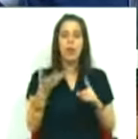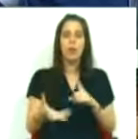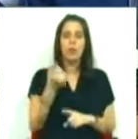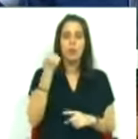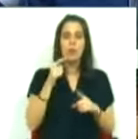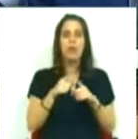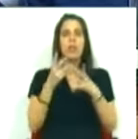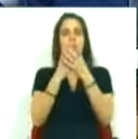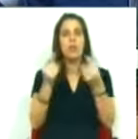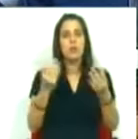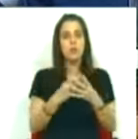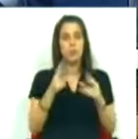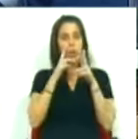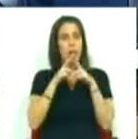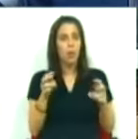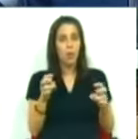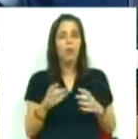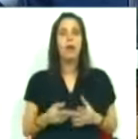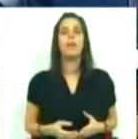conseguir arrolar soluções.